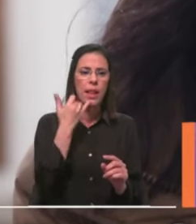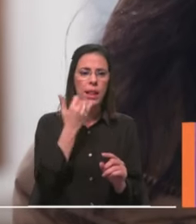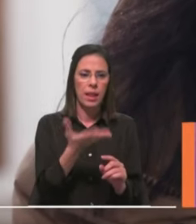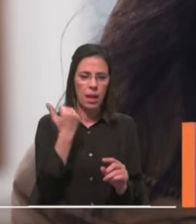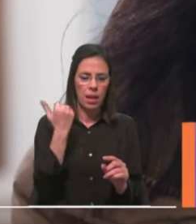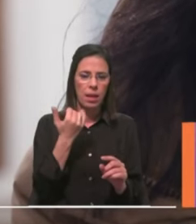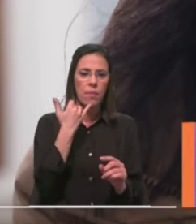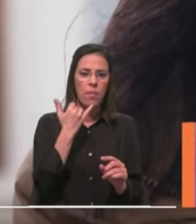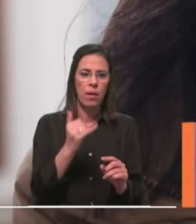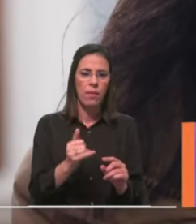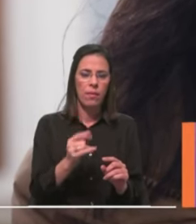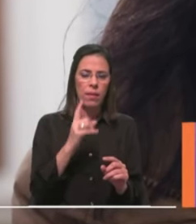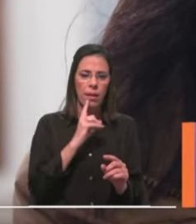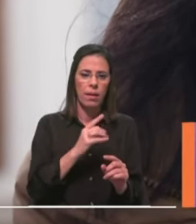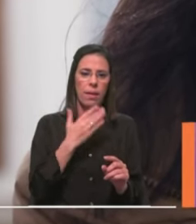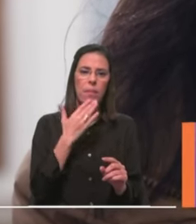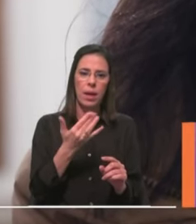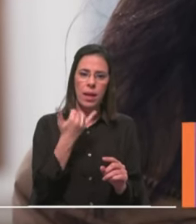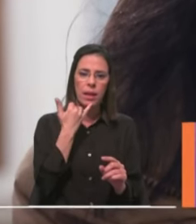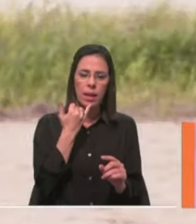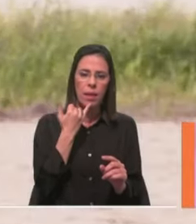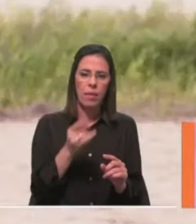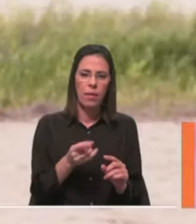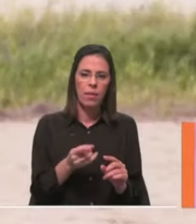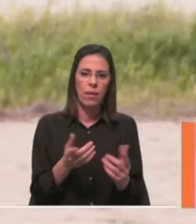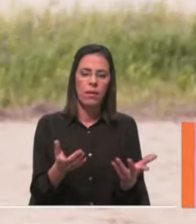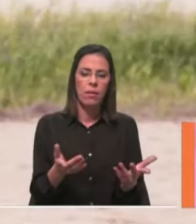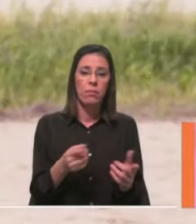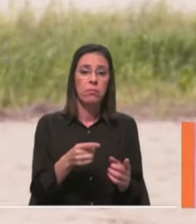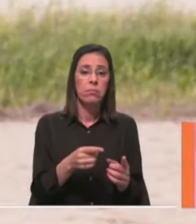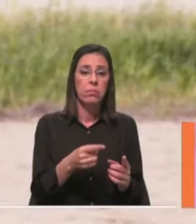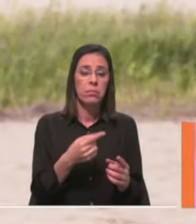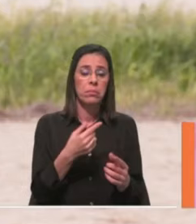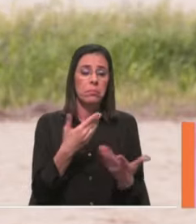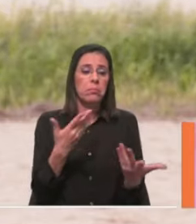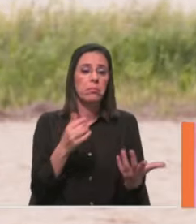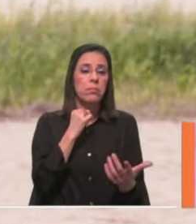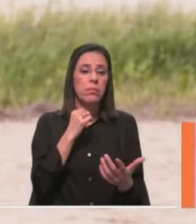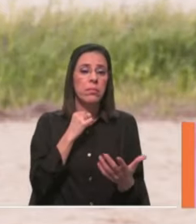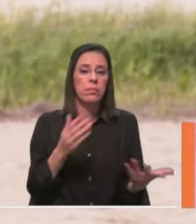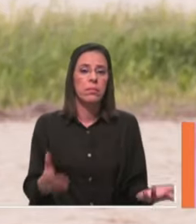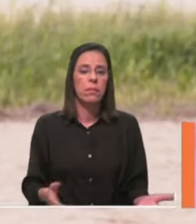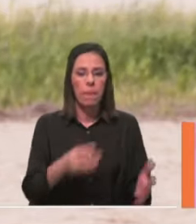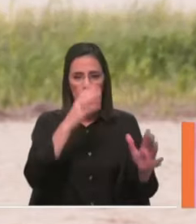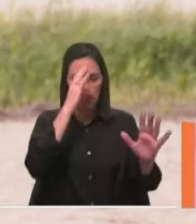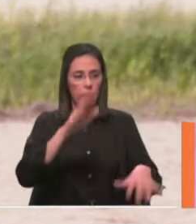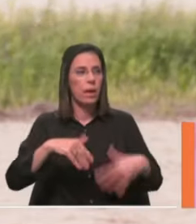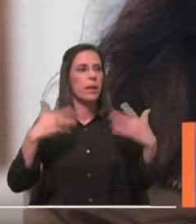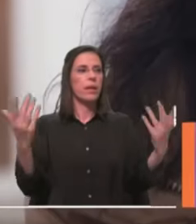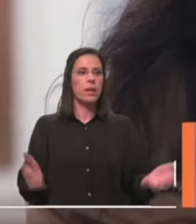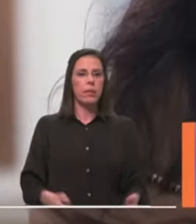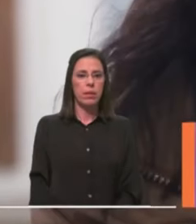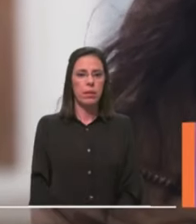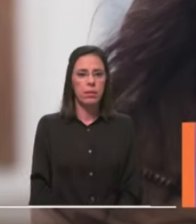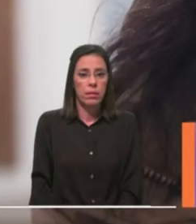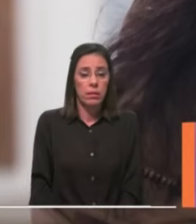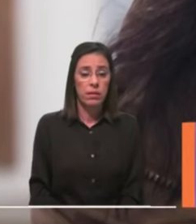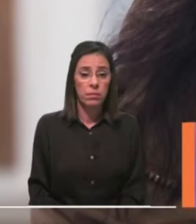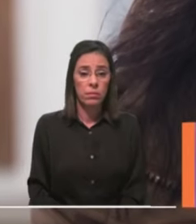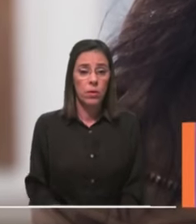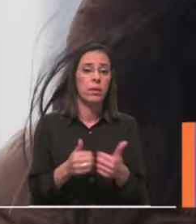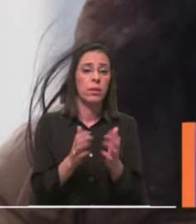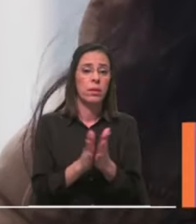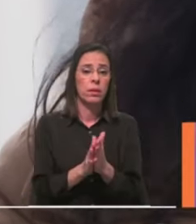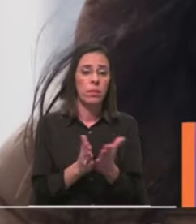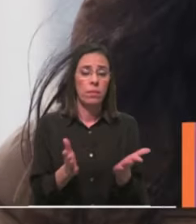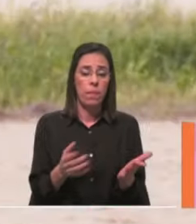telemóvel dela. Sim. Que a Fernanda na altura não reagiu. Agora, quer lá saber. Quer lá saber, não é? Quer lá saber de nada. E era a minha